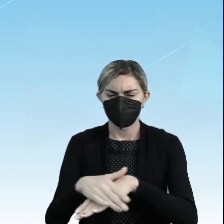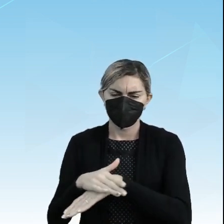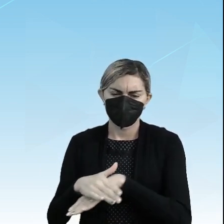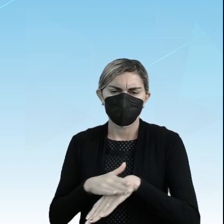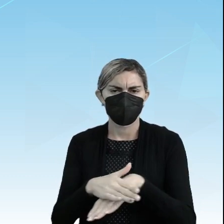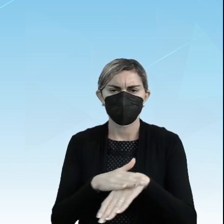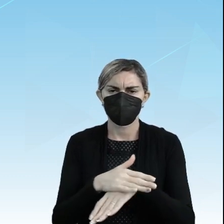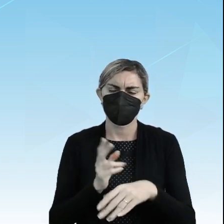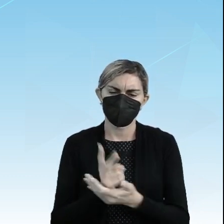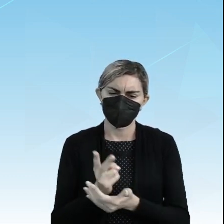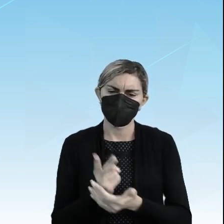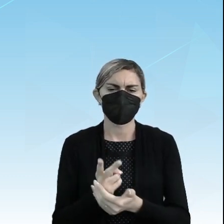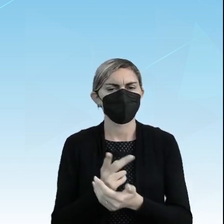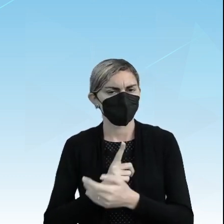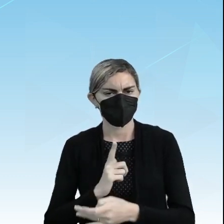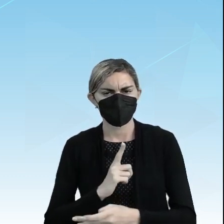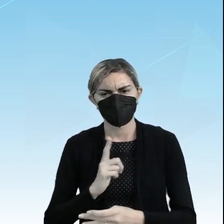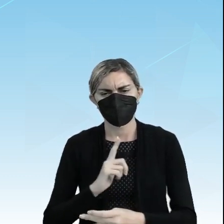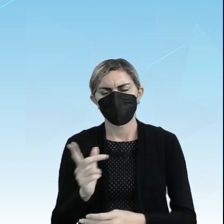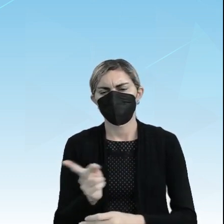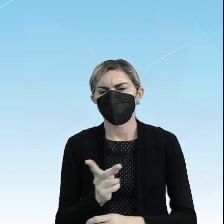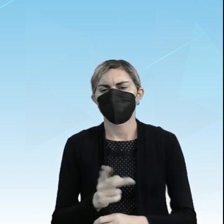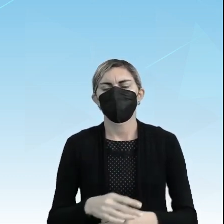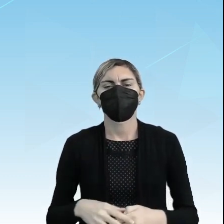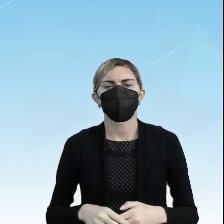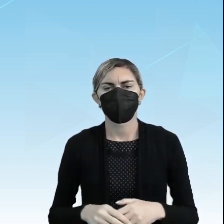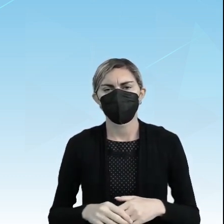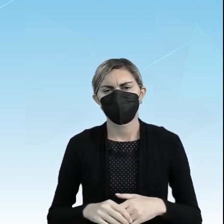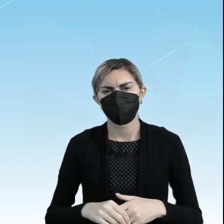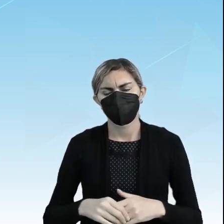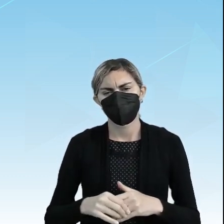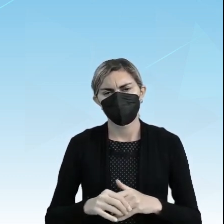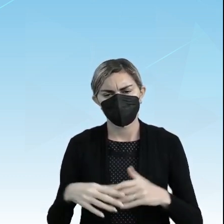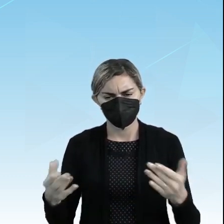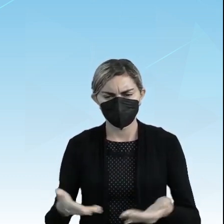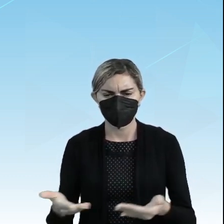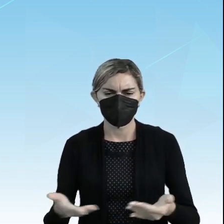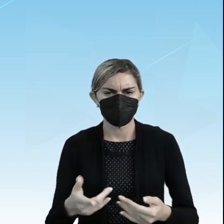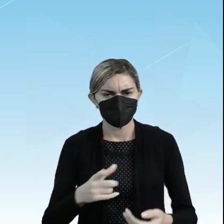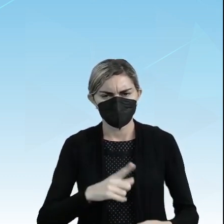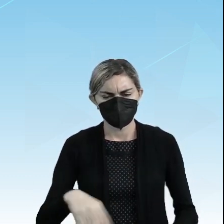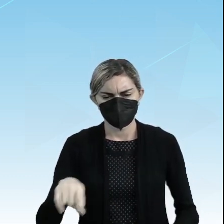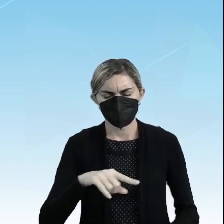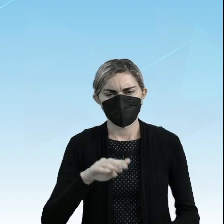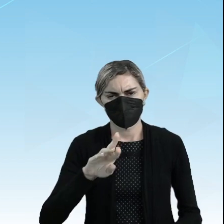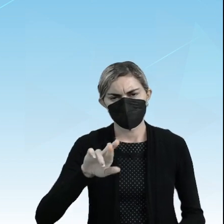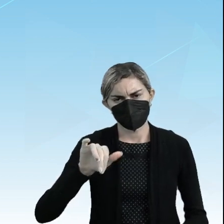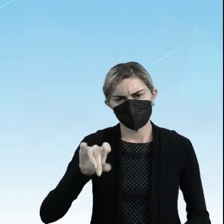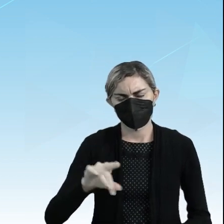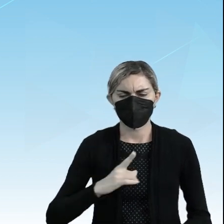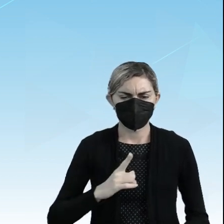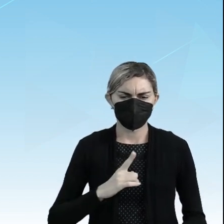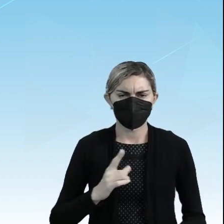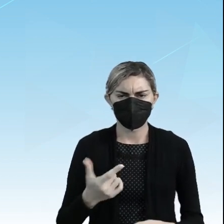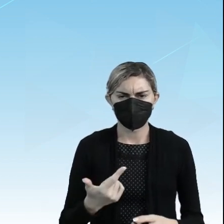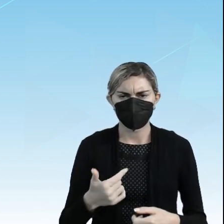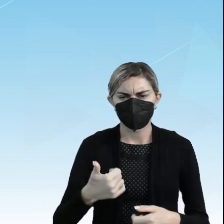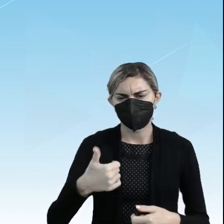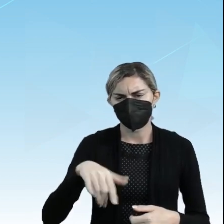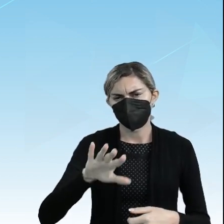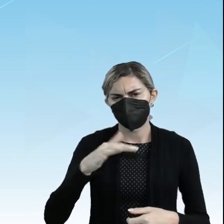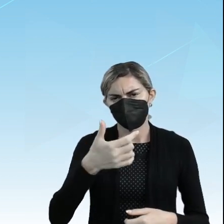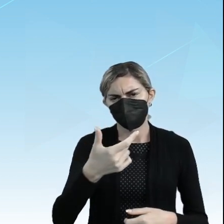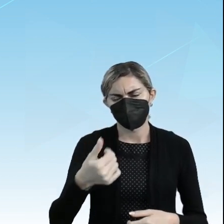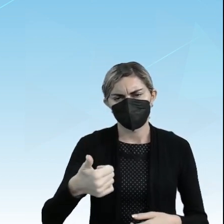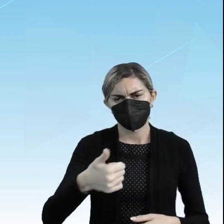diplomática até então sempre tivemos entre eles, tá? Atualmente, gente, os BRICS eles são detentores de mais de 21%